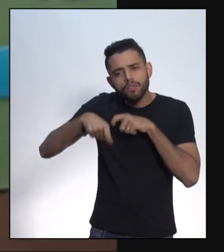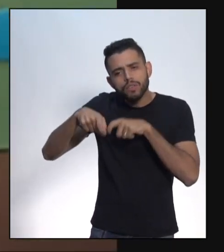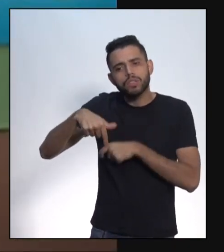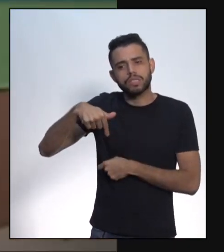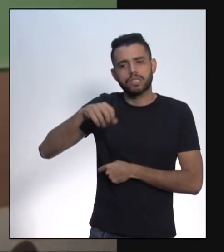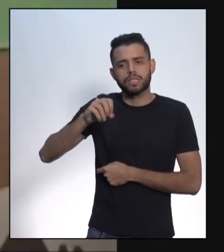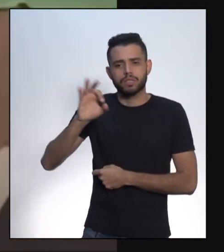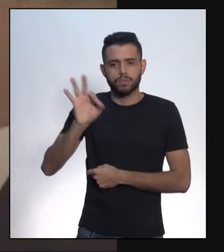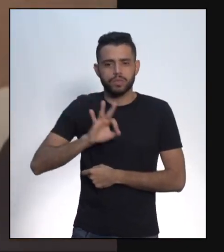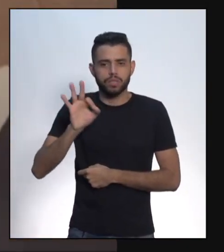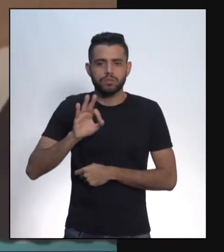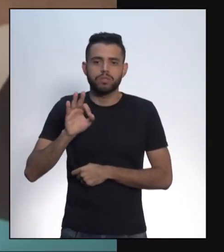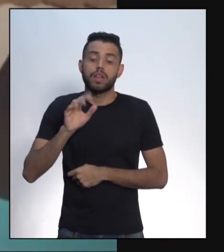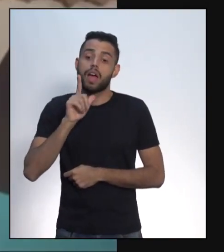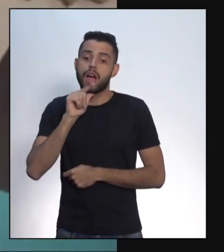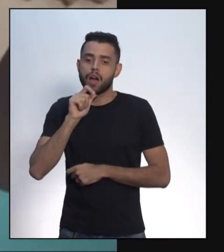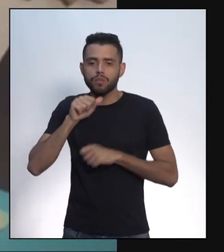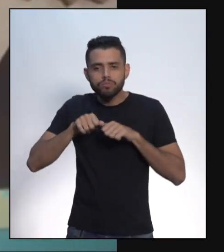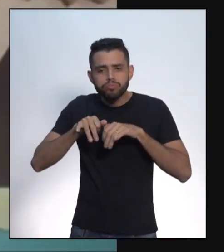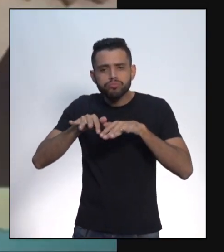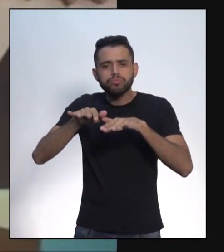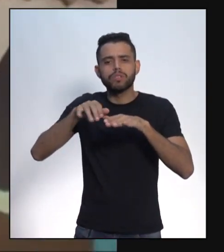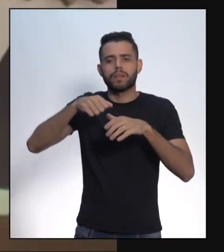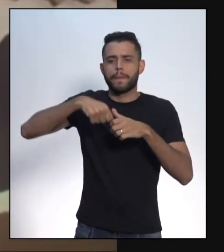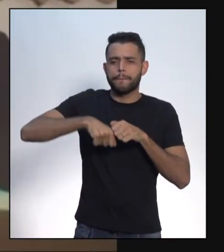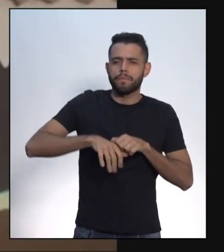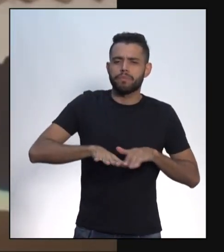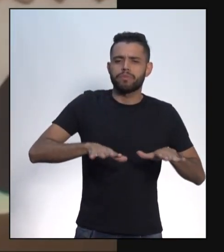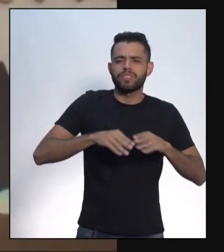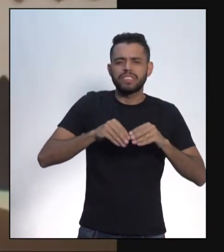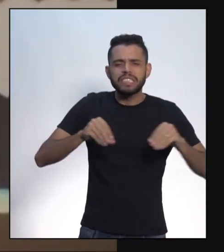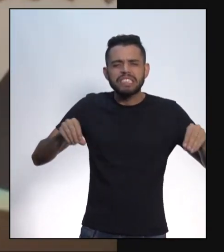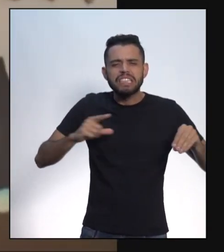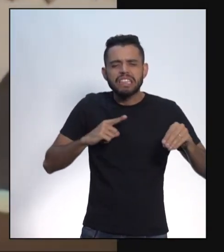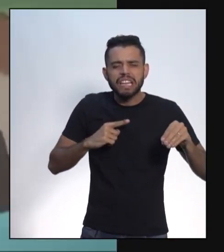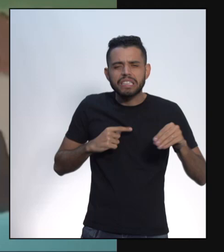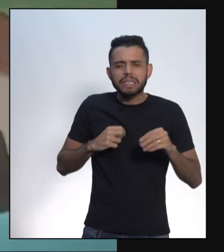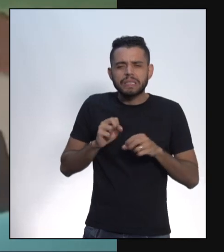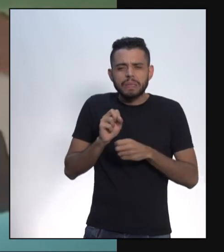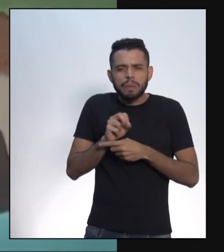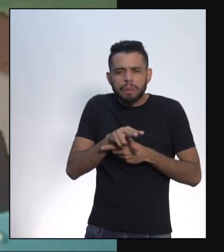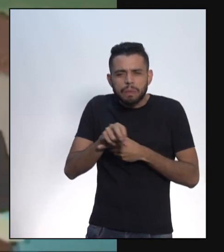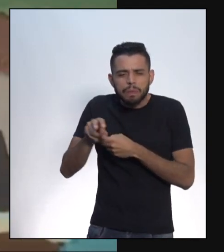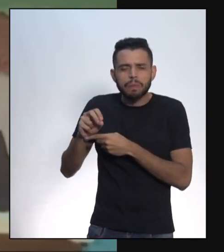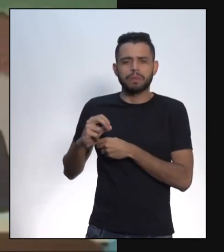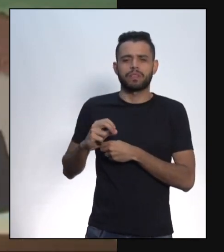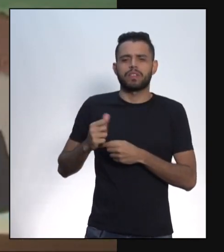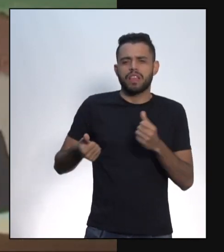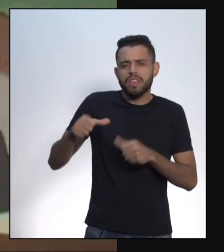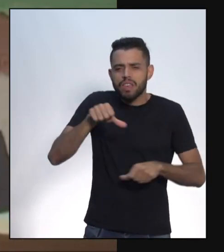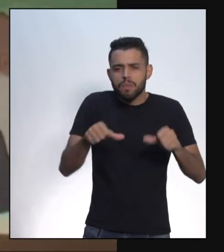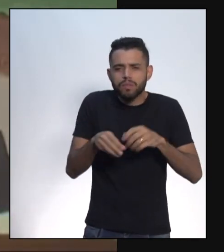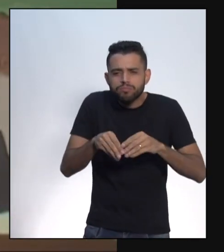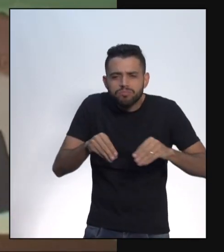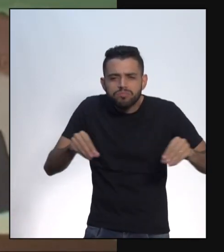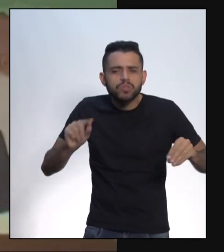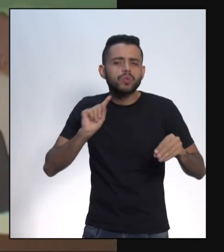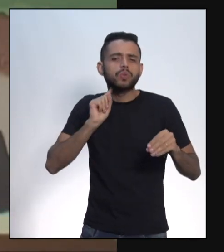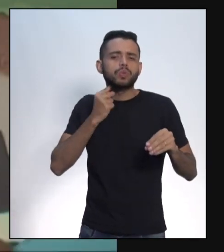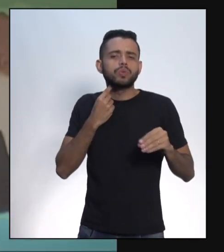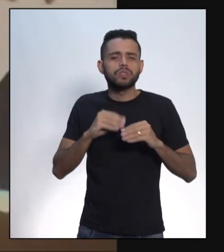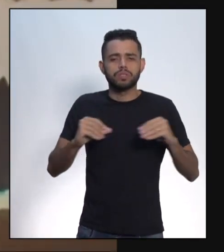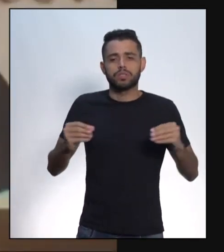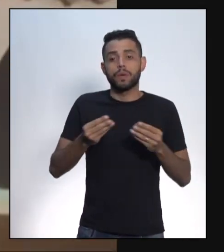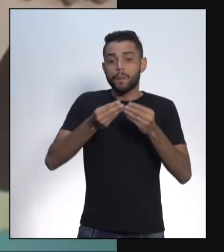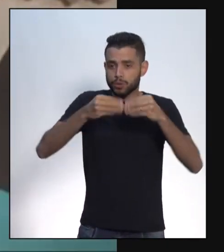volta para a natureza, essa água pode carregar resíduos poluentes e agrotóxicos, que acabam contaminando o solo e prejudicando a sociedade e o meio ambiente.